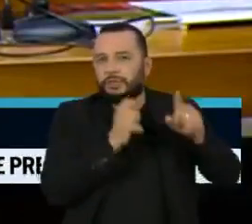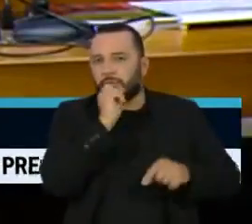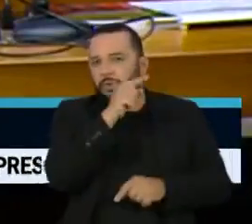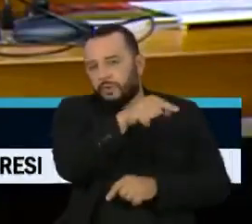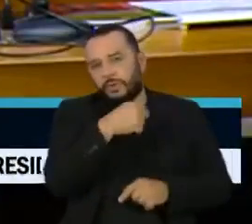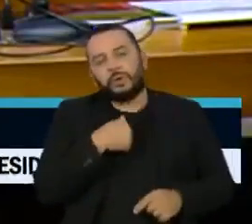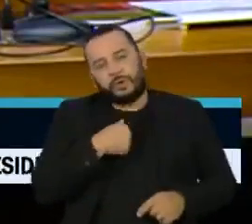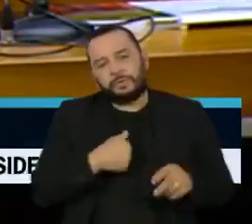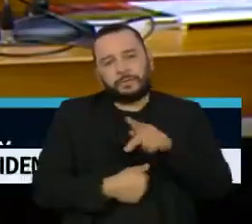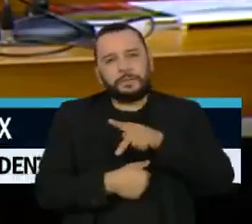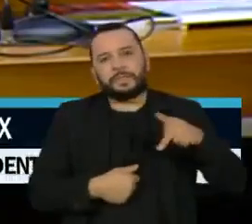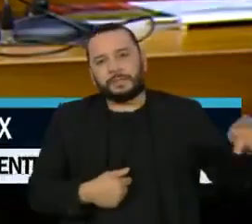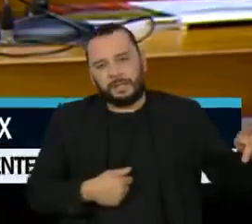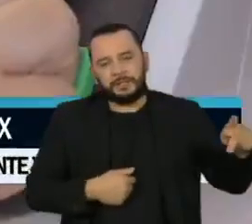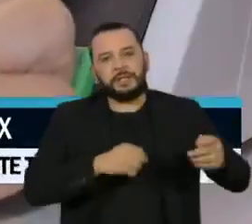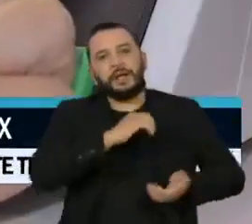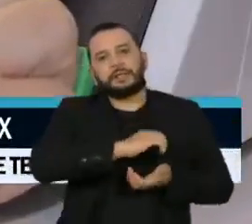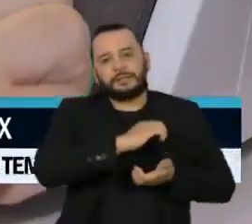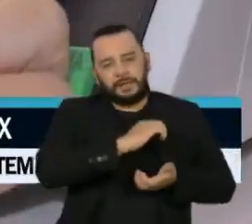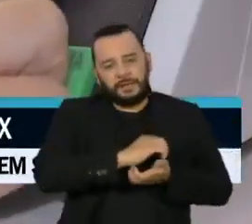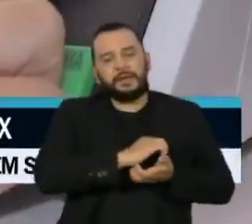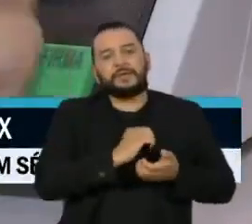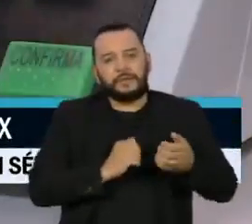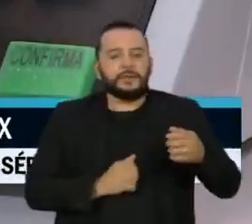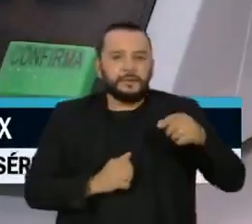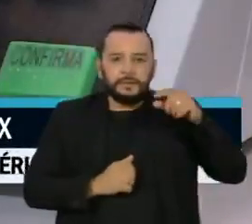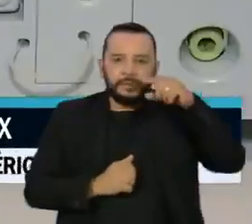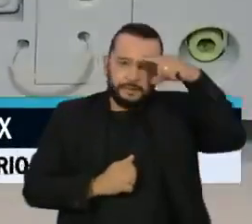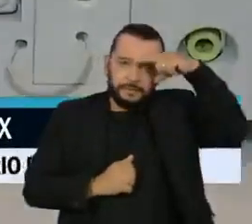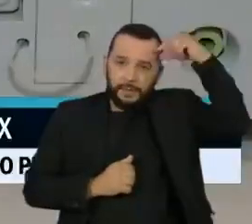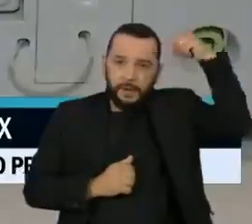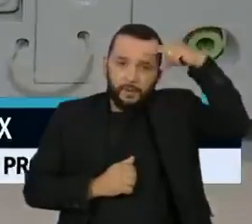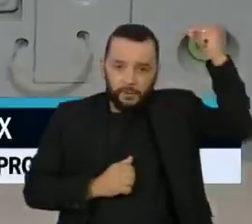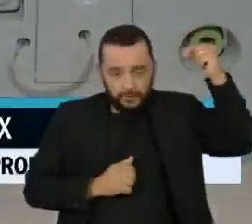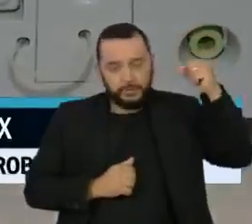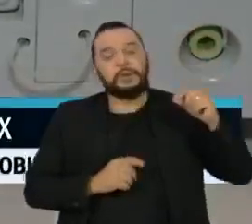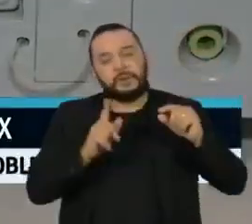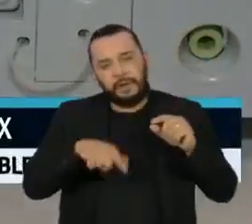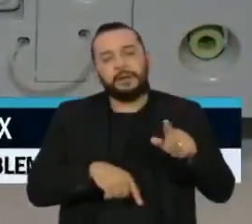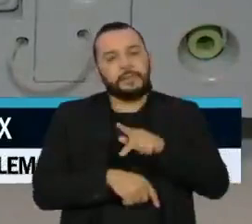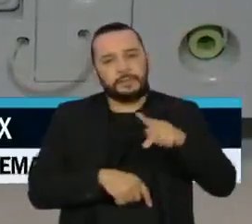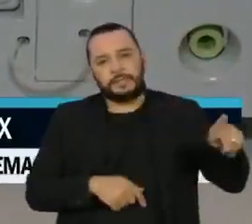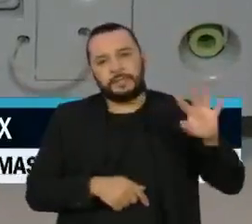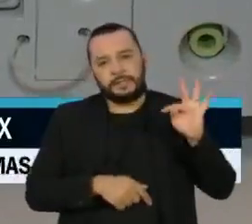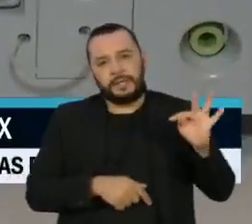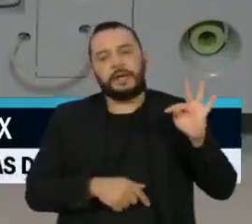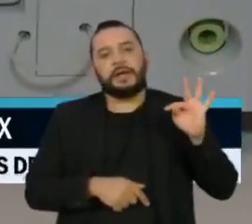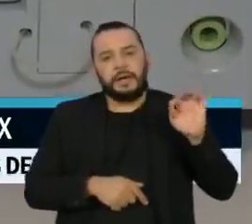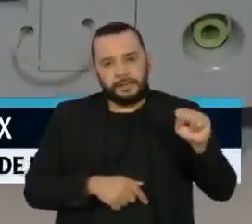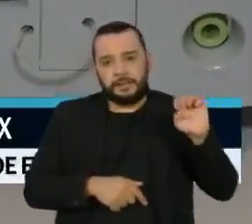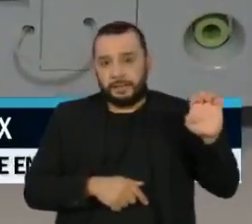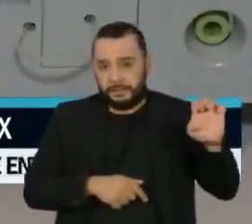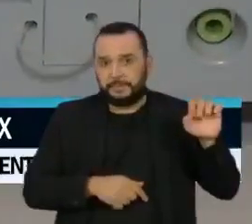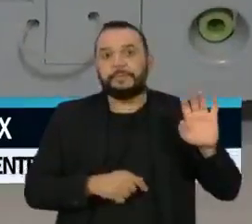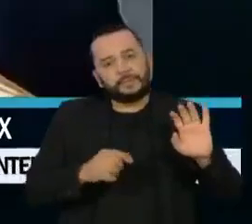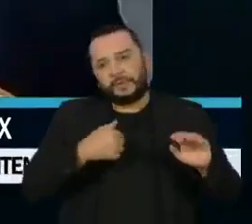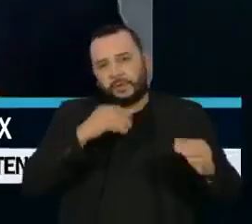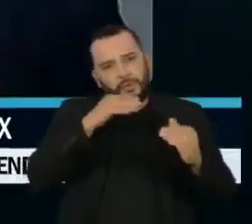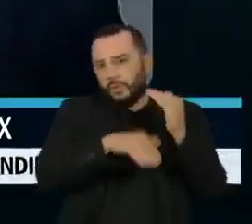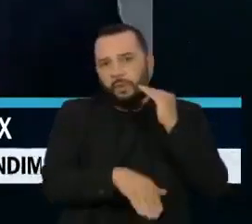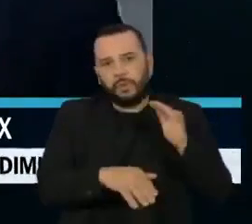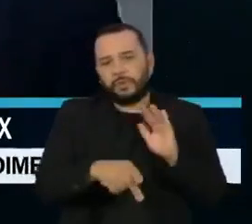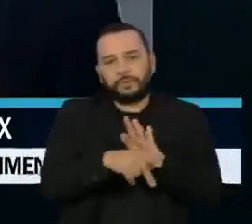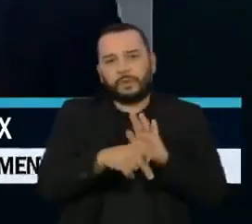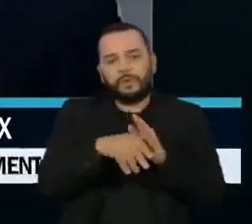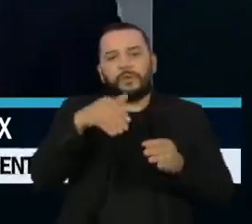Roberto Barroso, que também é presidente do Tribunal Superior Eleitoral, e discorda da proposta de adoção do voto impresso nas eleições.